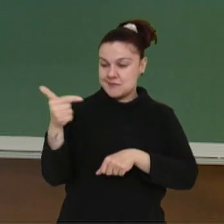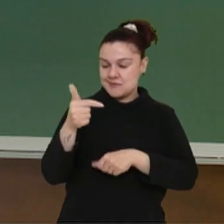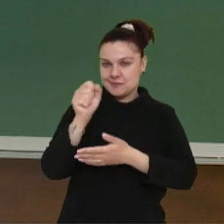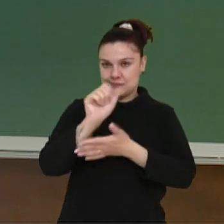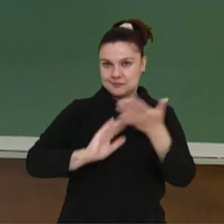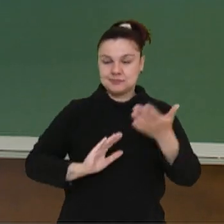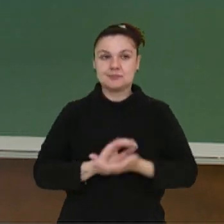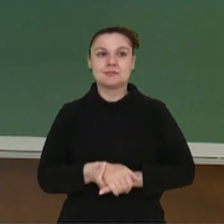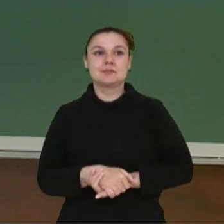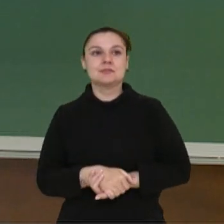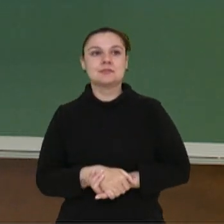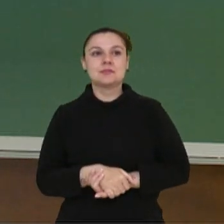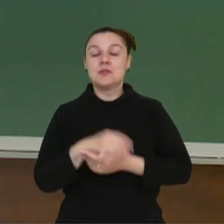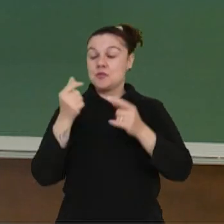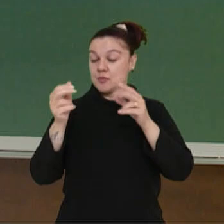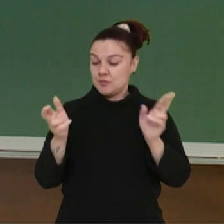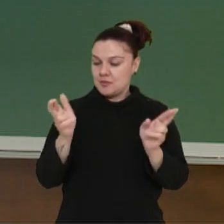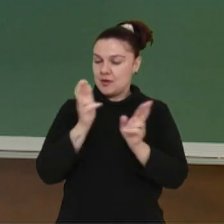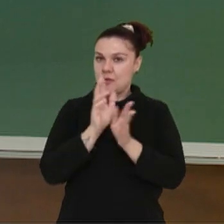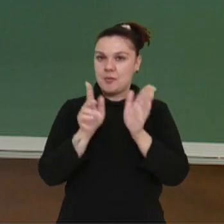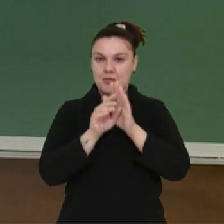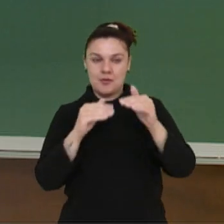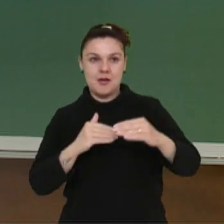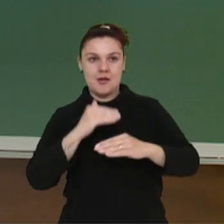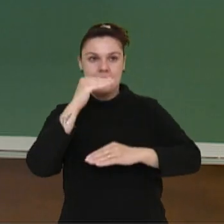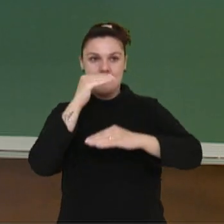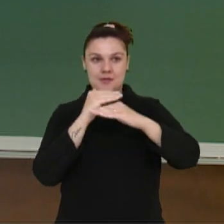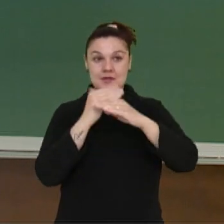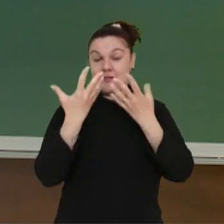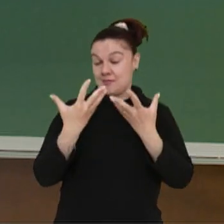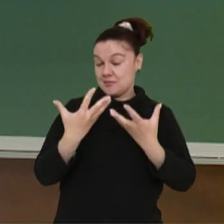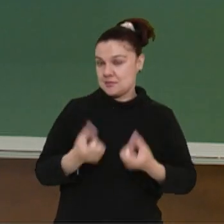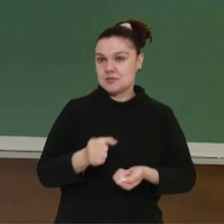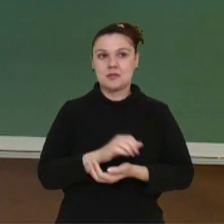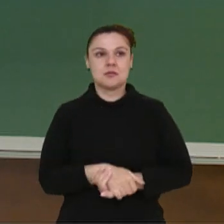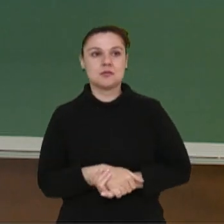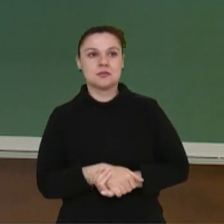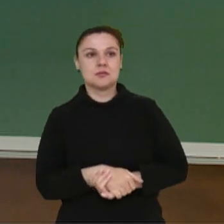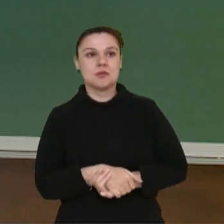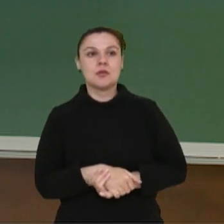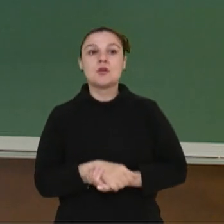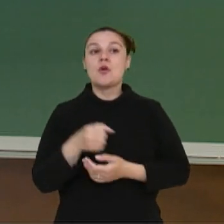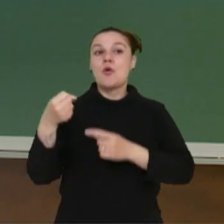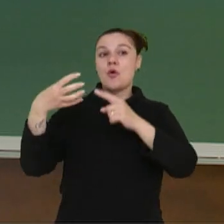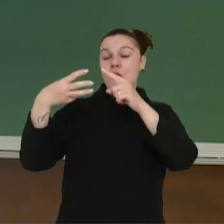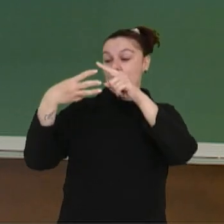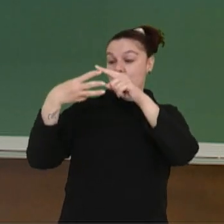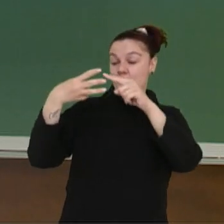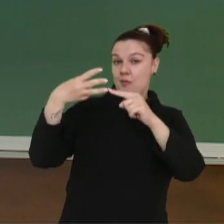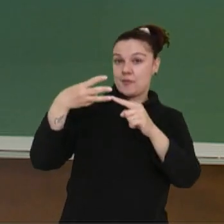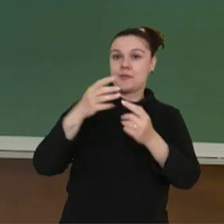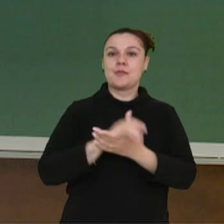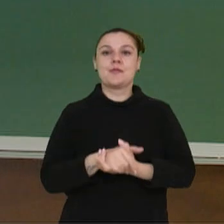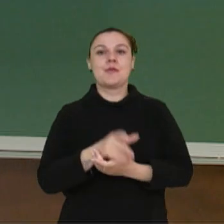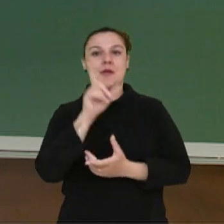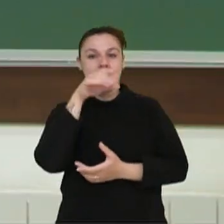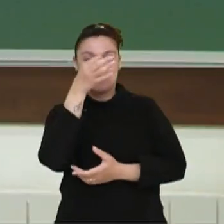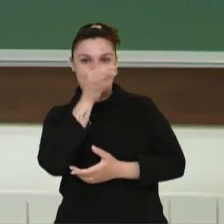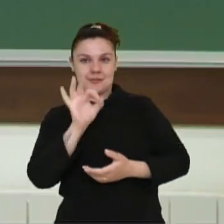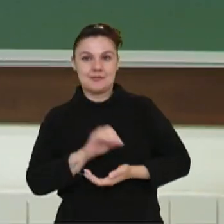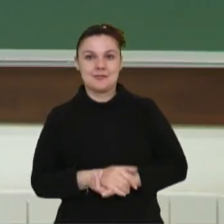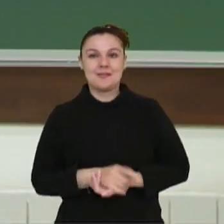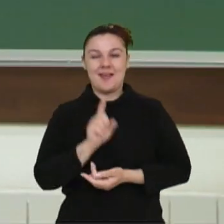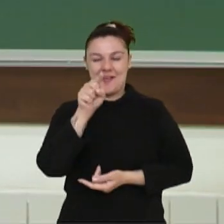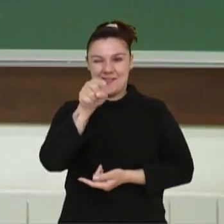questão? Com relação ao equilíbrio químico, afirma-se, e ele quer saber quais das três ali são